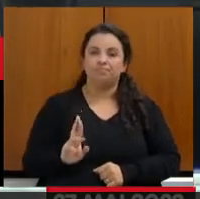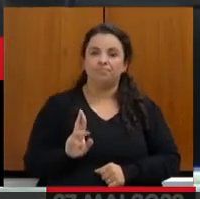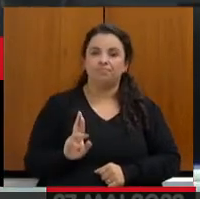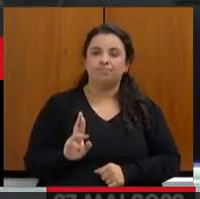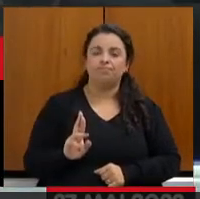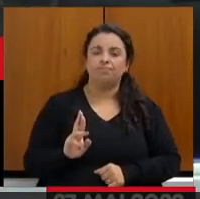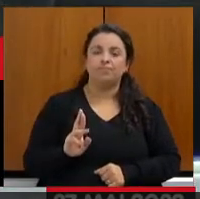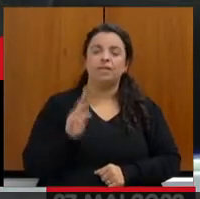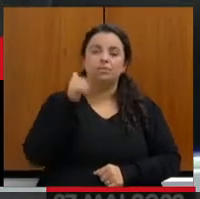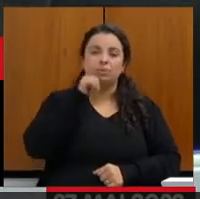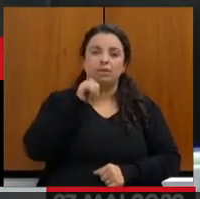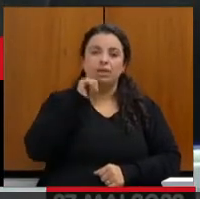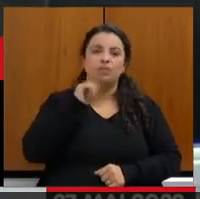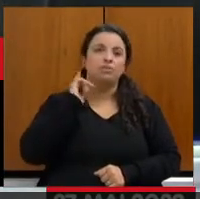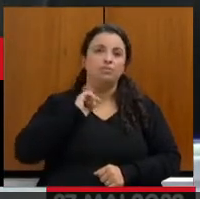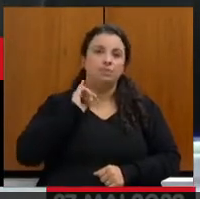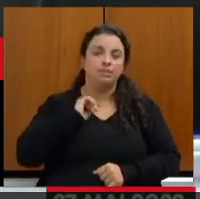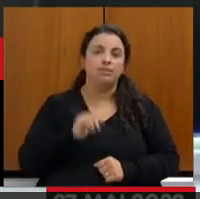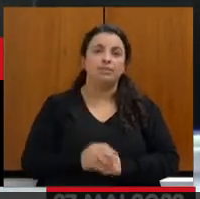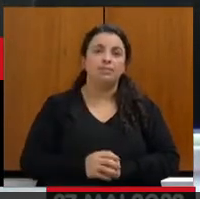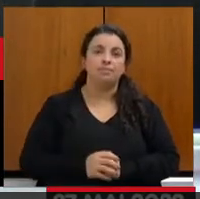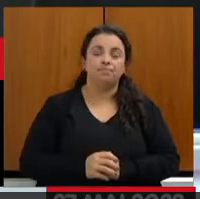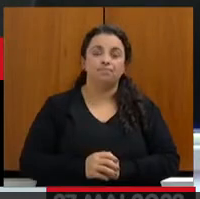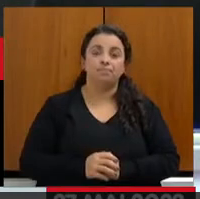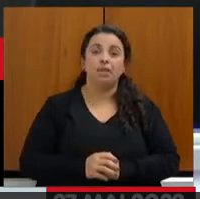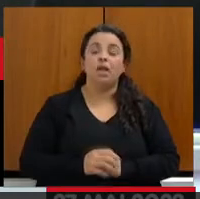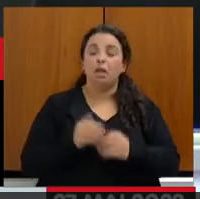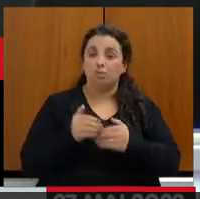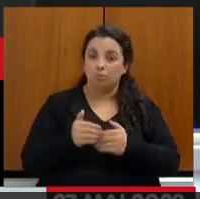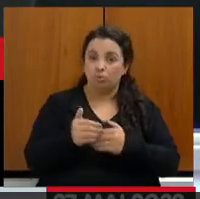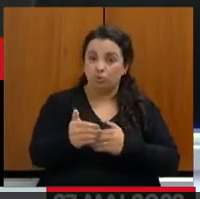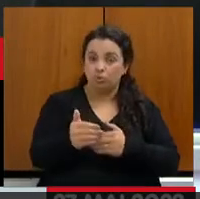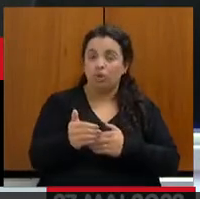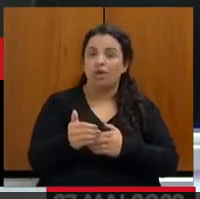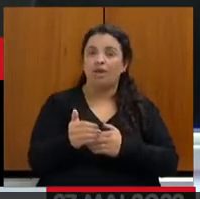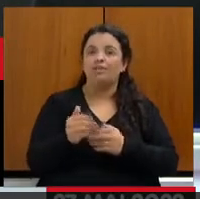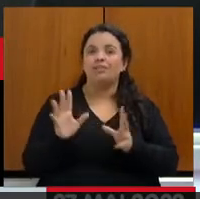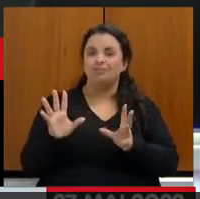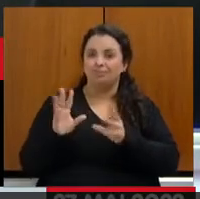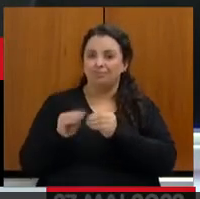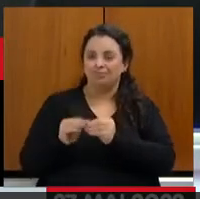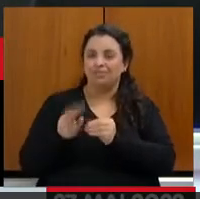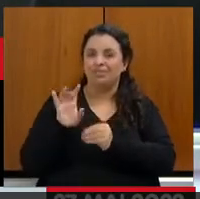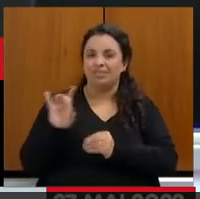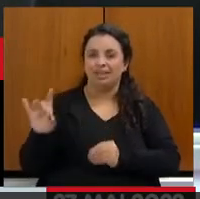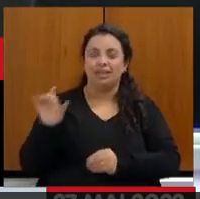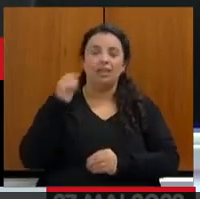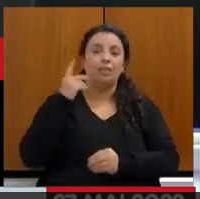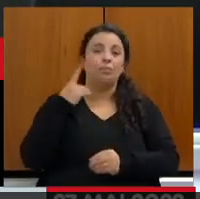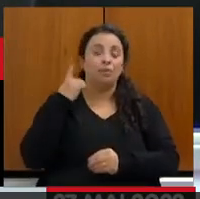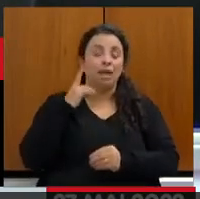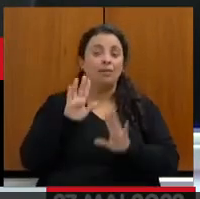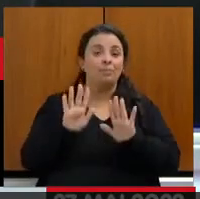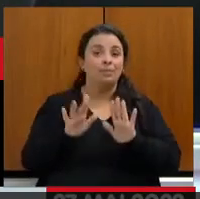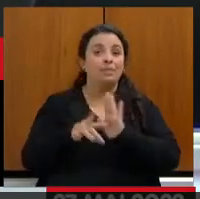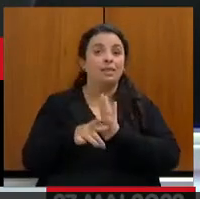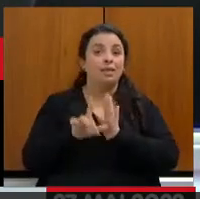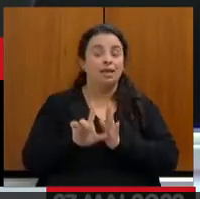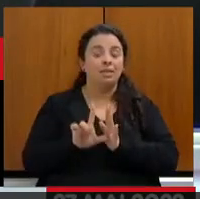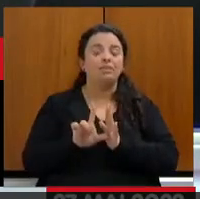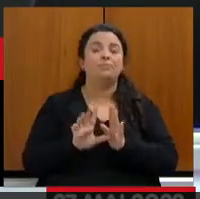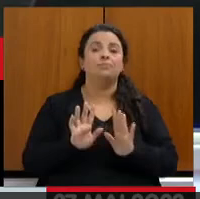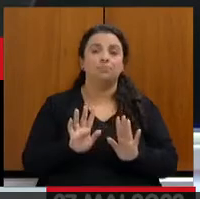e antes de passar adiante para as considerações das minhas colegas deputados aqui presentes eu quero